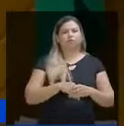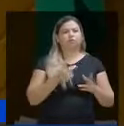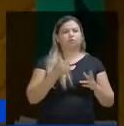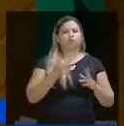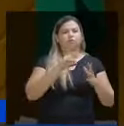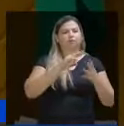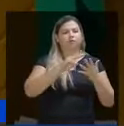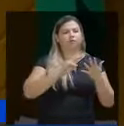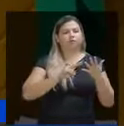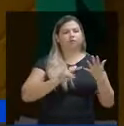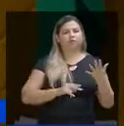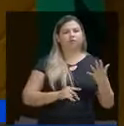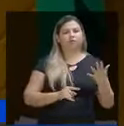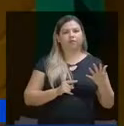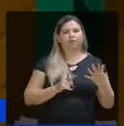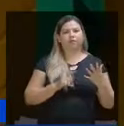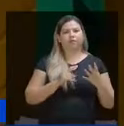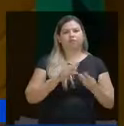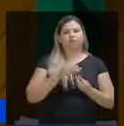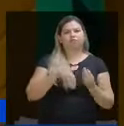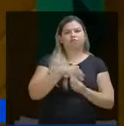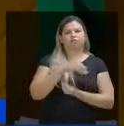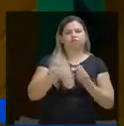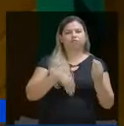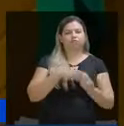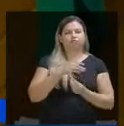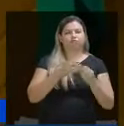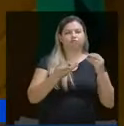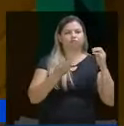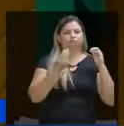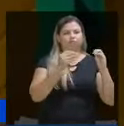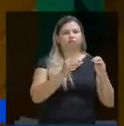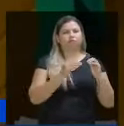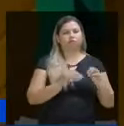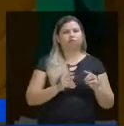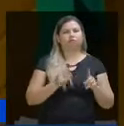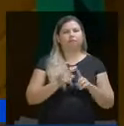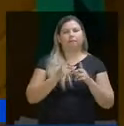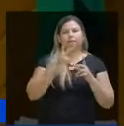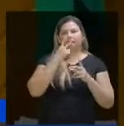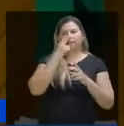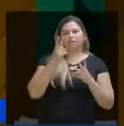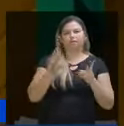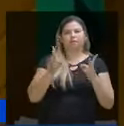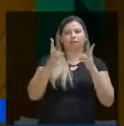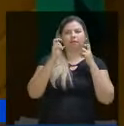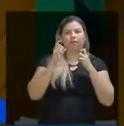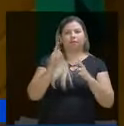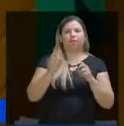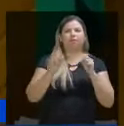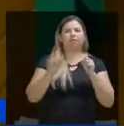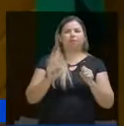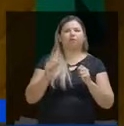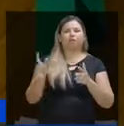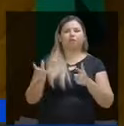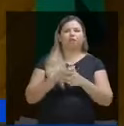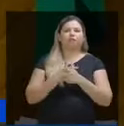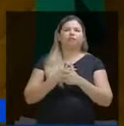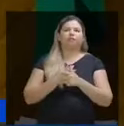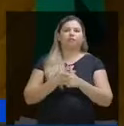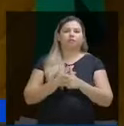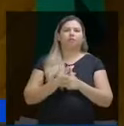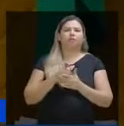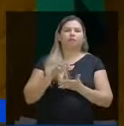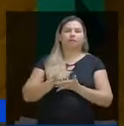distinção, como se esse recolhimento fosse uma multa. Todavia, como é dito